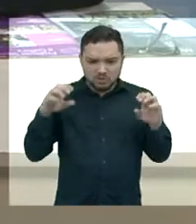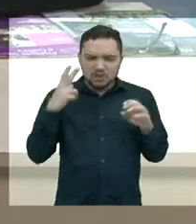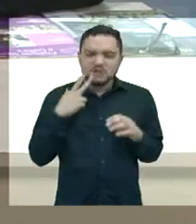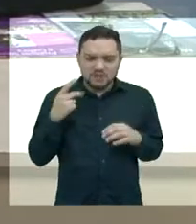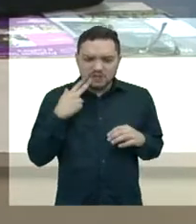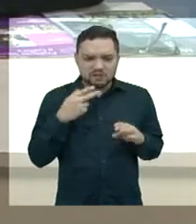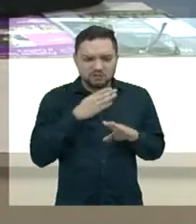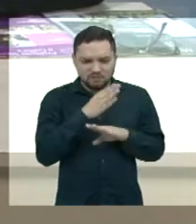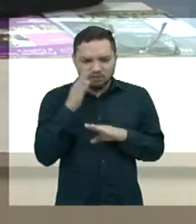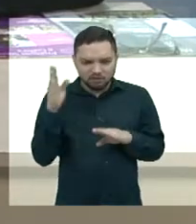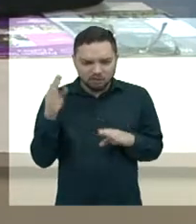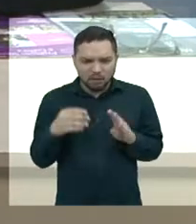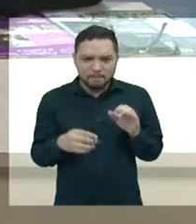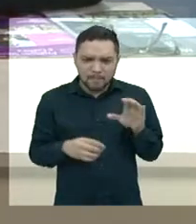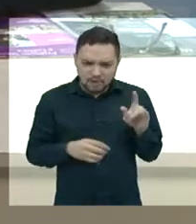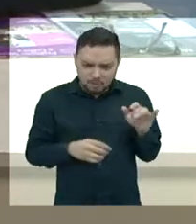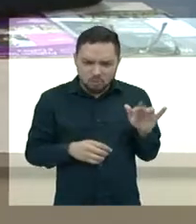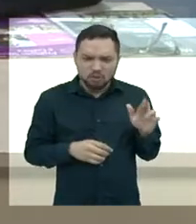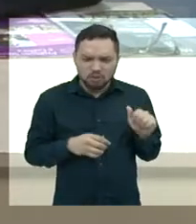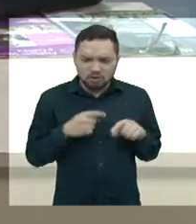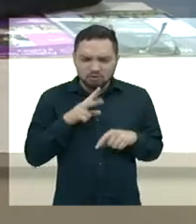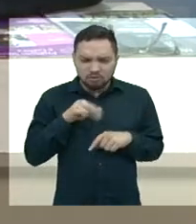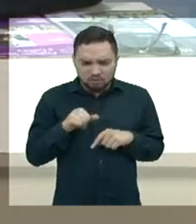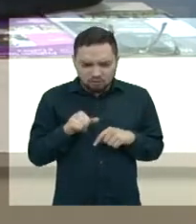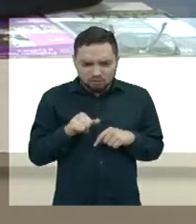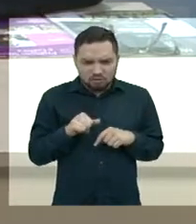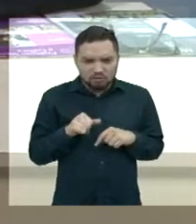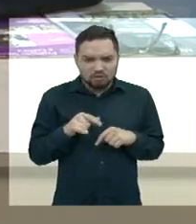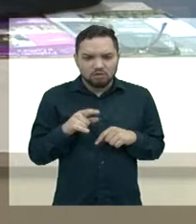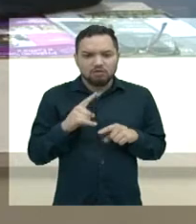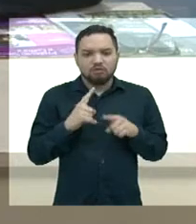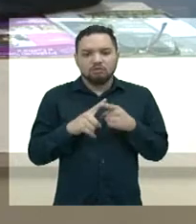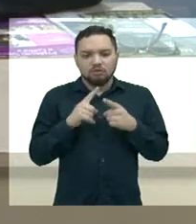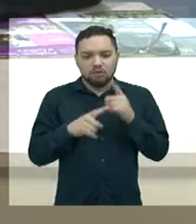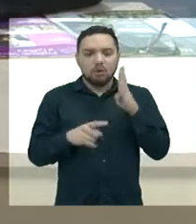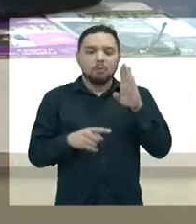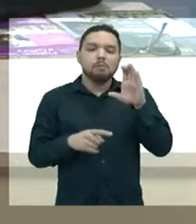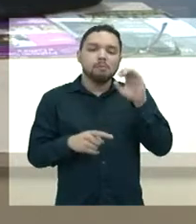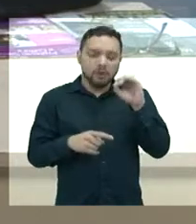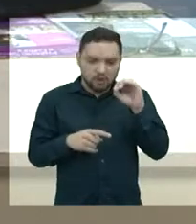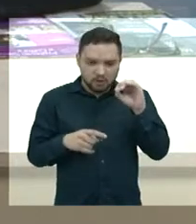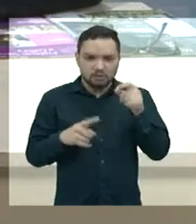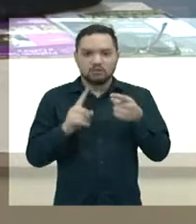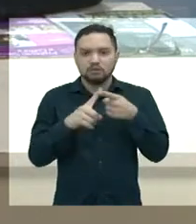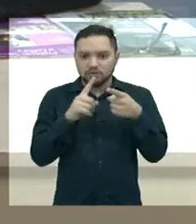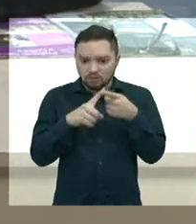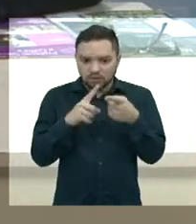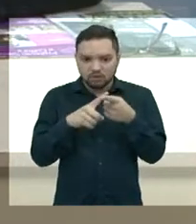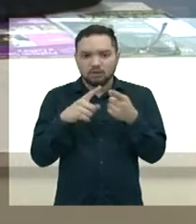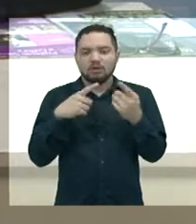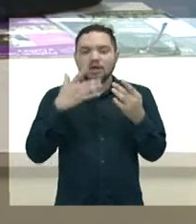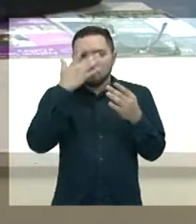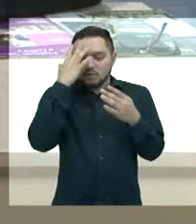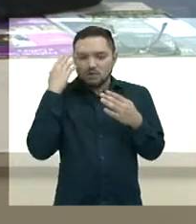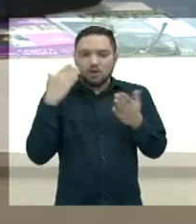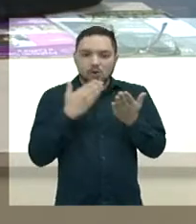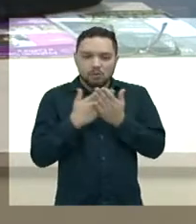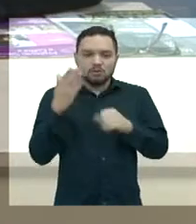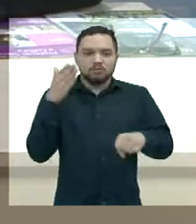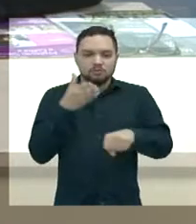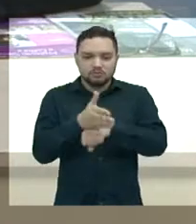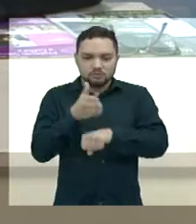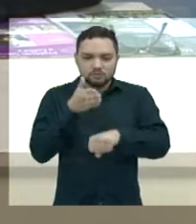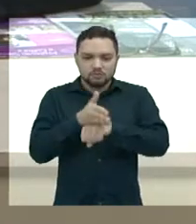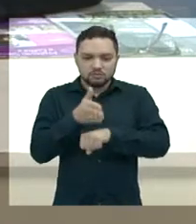aí o Beco da Poeira passa a fazer parte deste roteiro turístico. Esse conjunto de coisas, né? Este conjunto, tem um